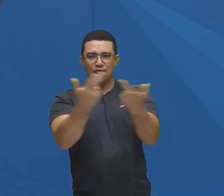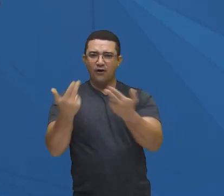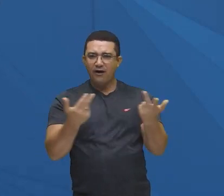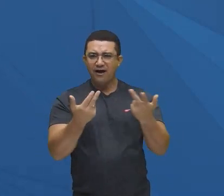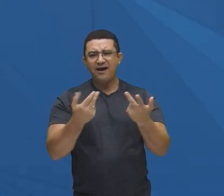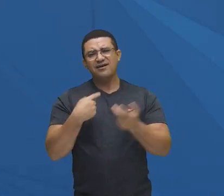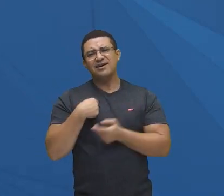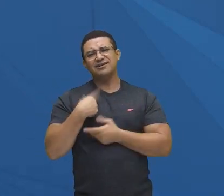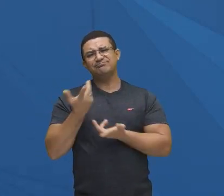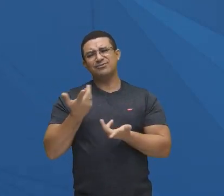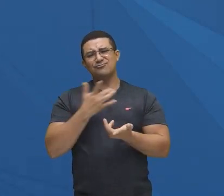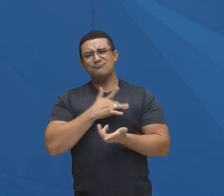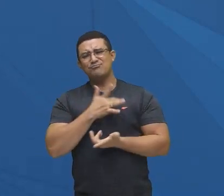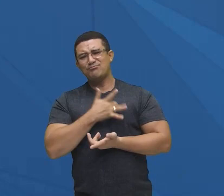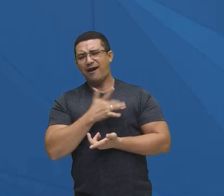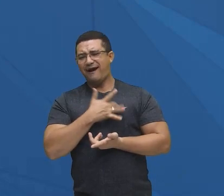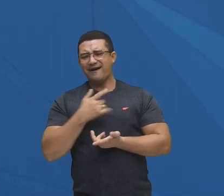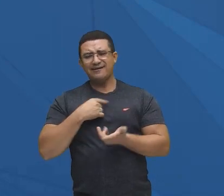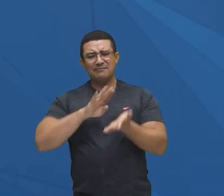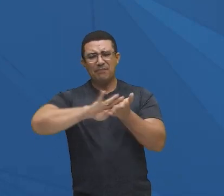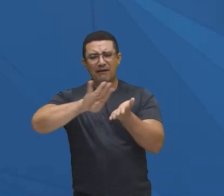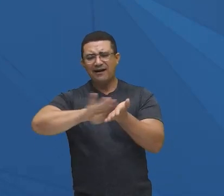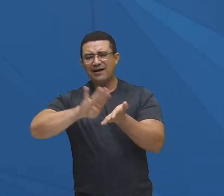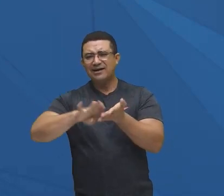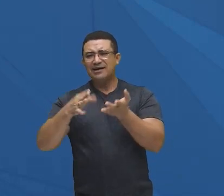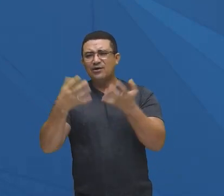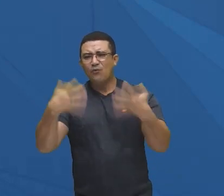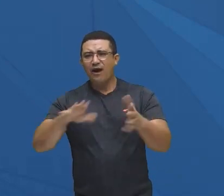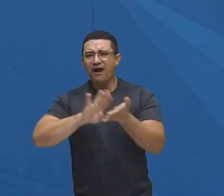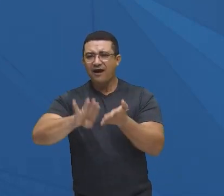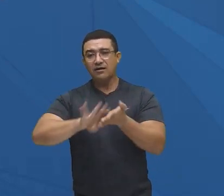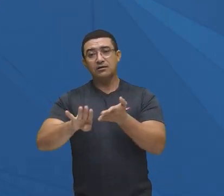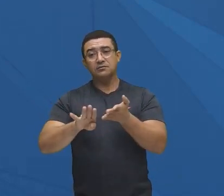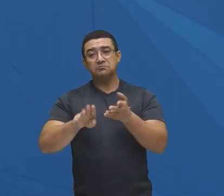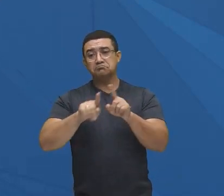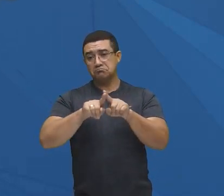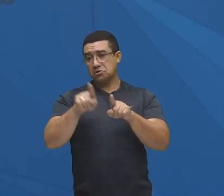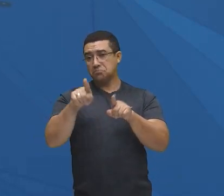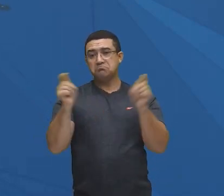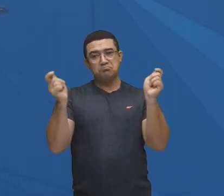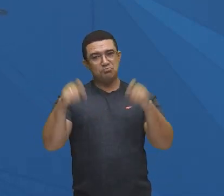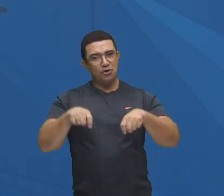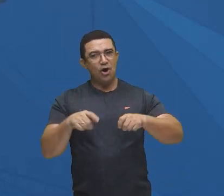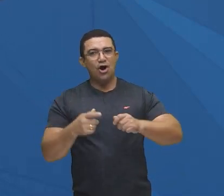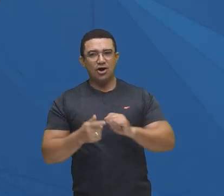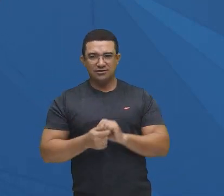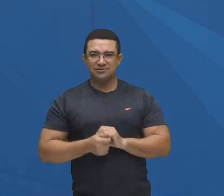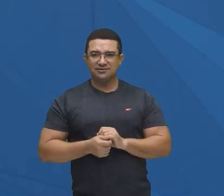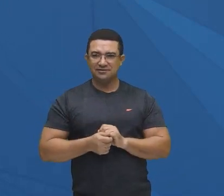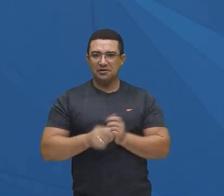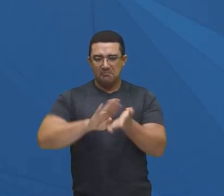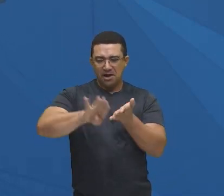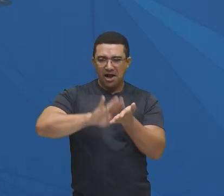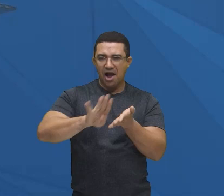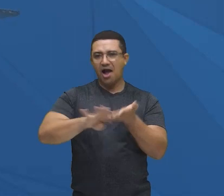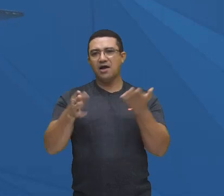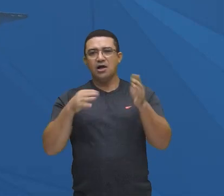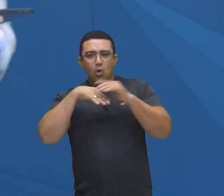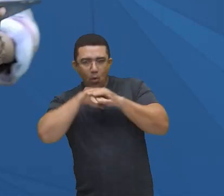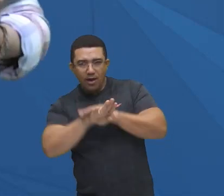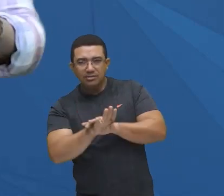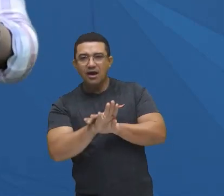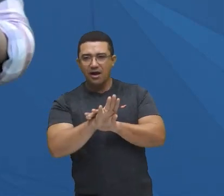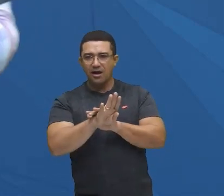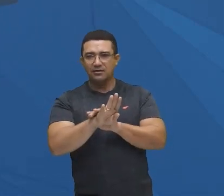de apagar, não é verdade? Mas ali a gente tem essa possibilidade, não tem um problema de queimar a foto, não é? Então, olha só que